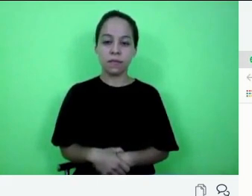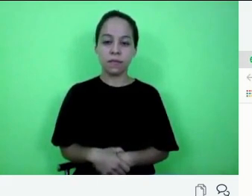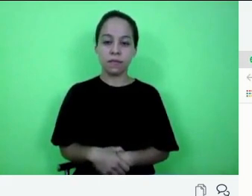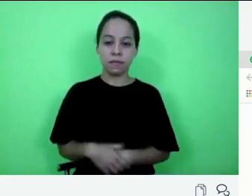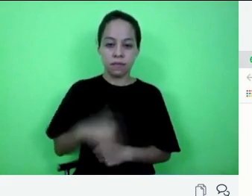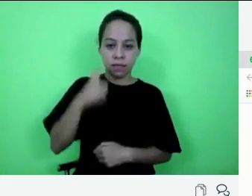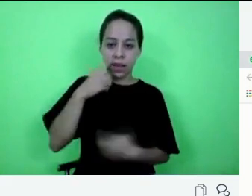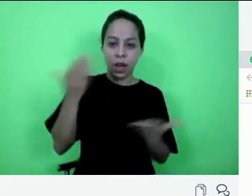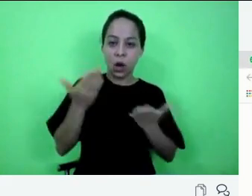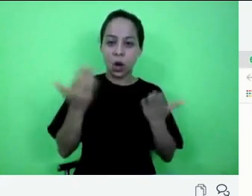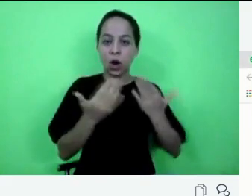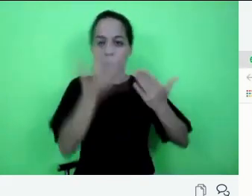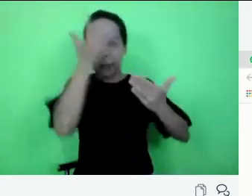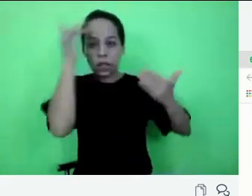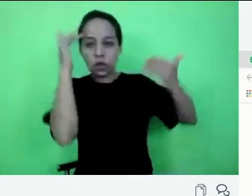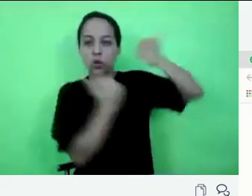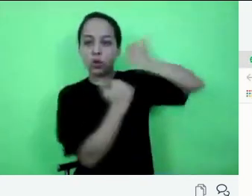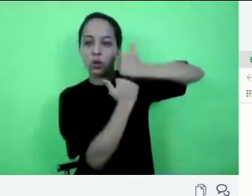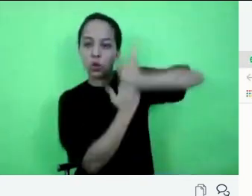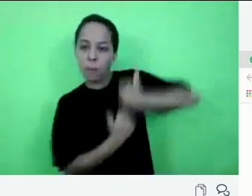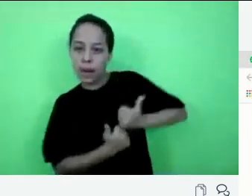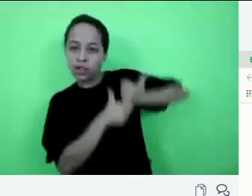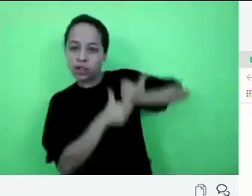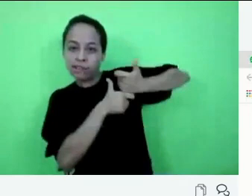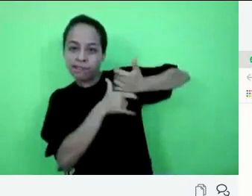Na sequência, os suplentes.